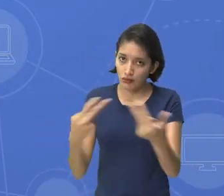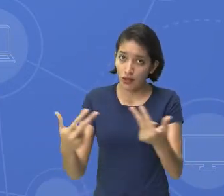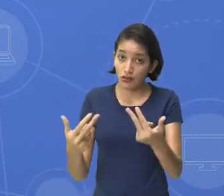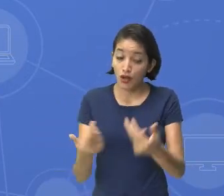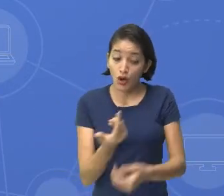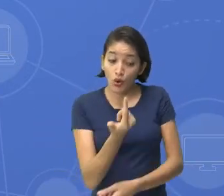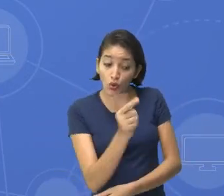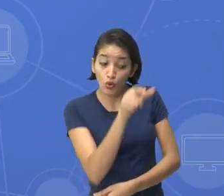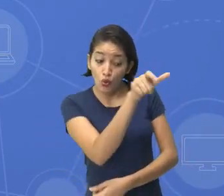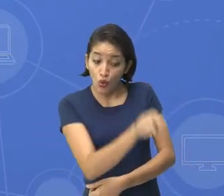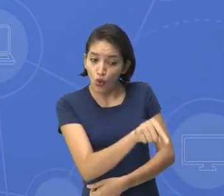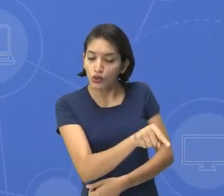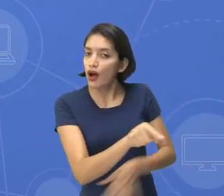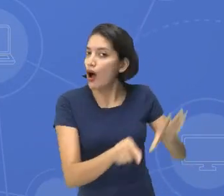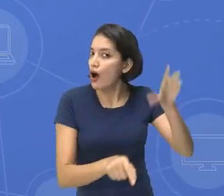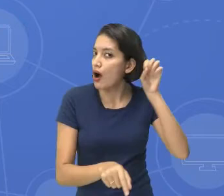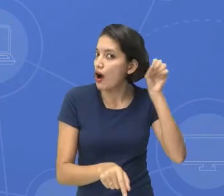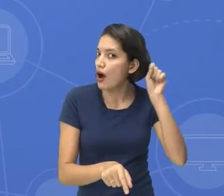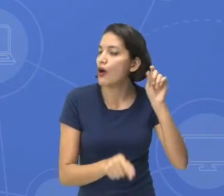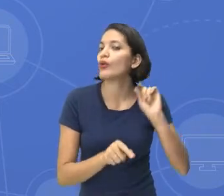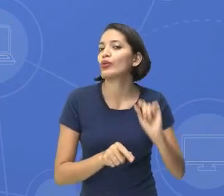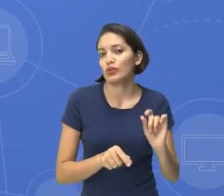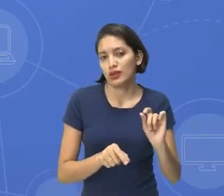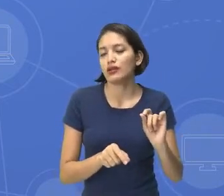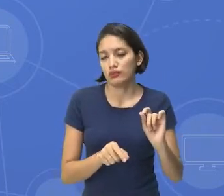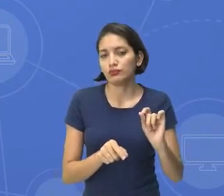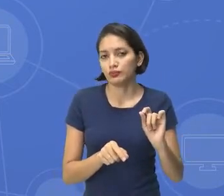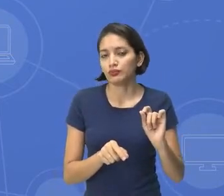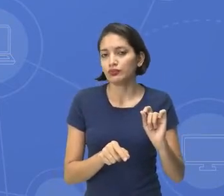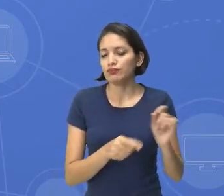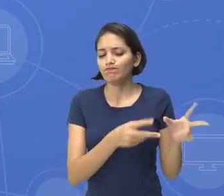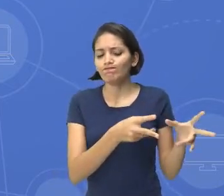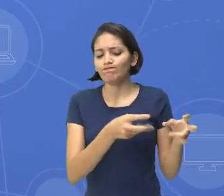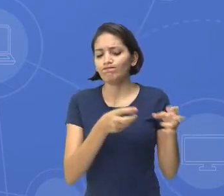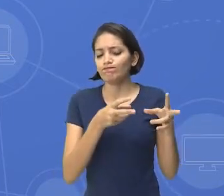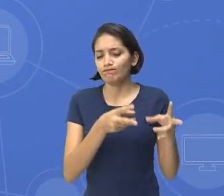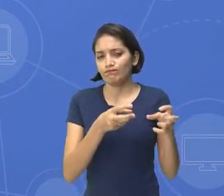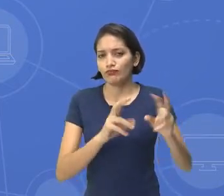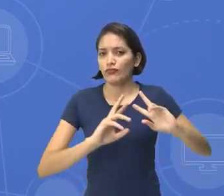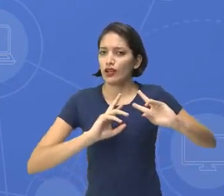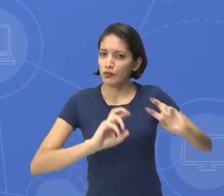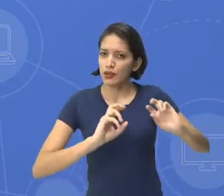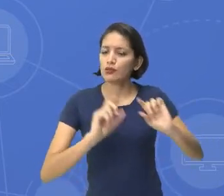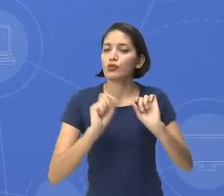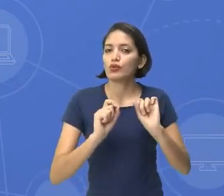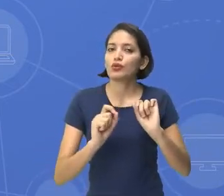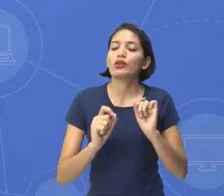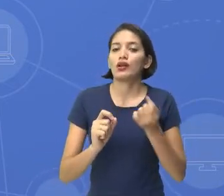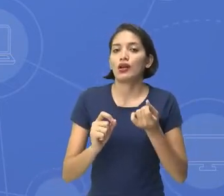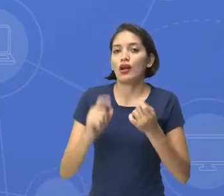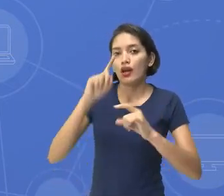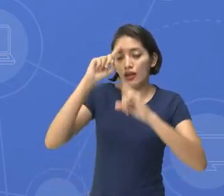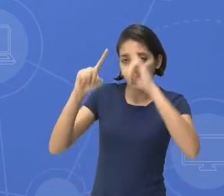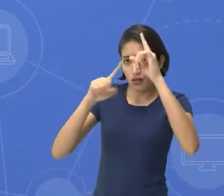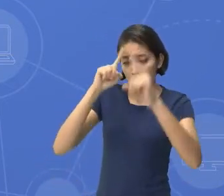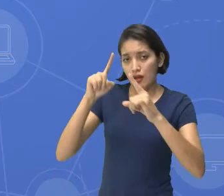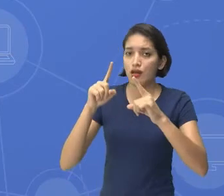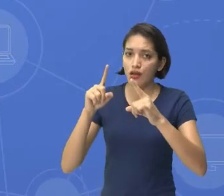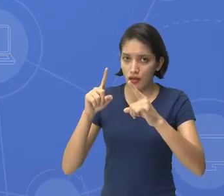o outro que está ouvindo, ele vai então perceber que é um discurso que